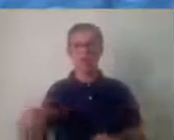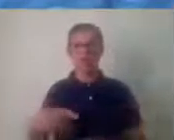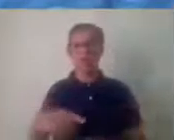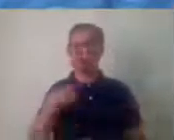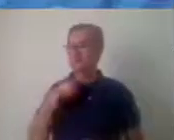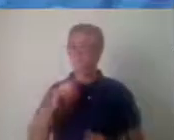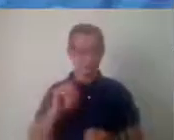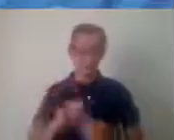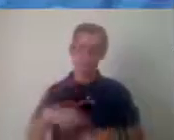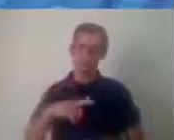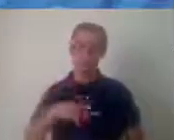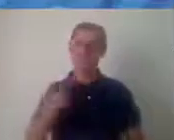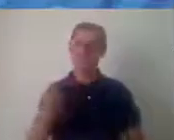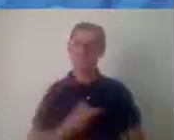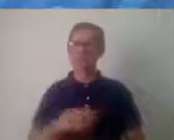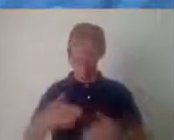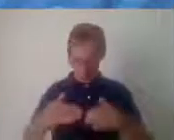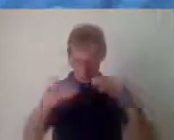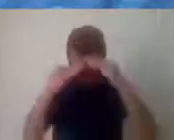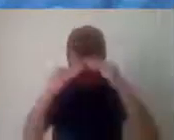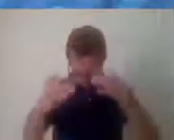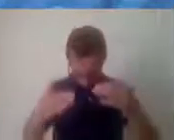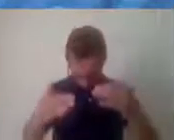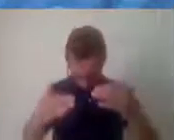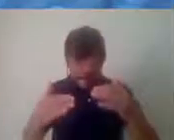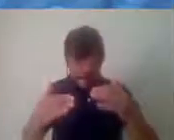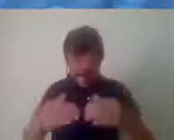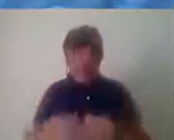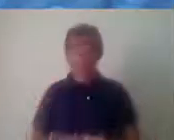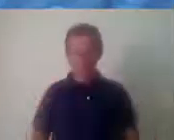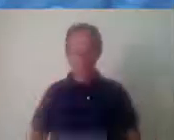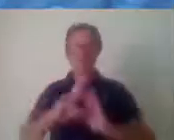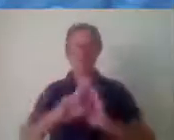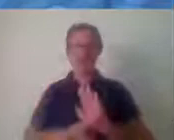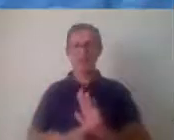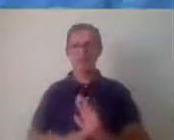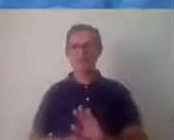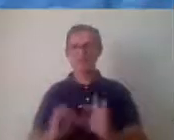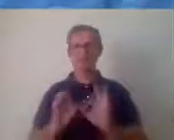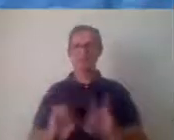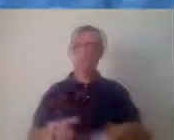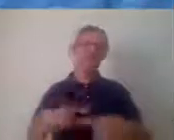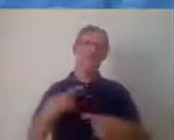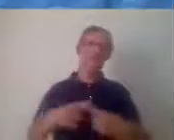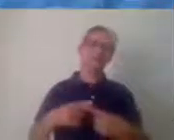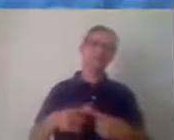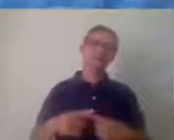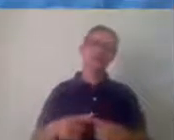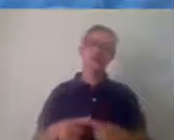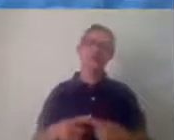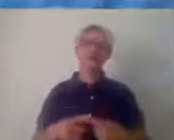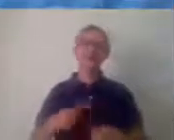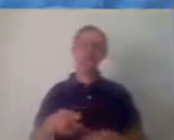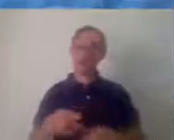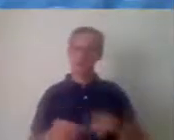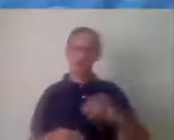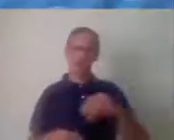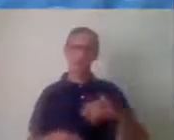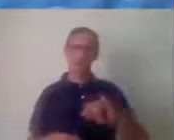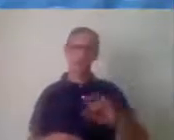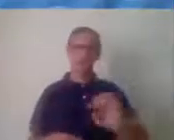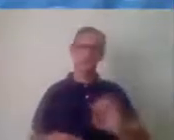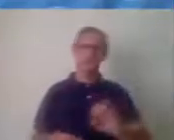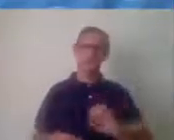pode. A gente tem que respeitar a ordem de precedência. Por quê? Porque um dos seus limites, uma das